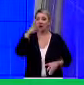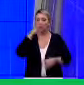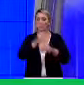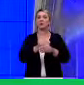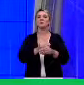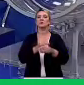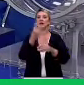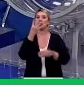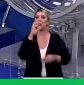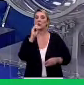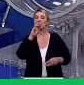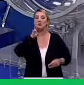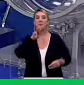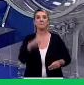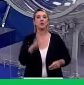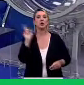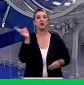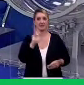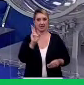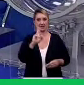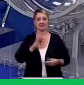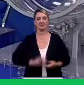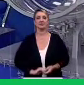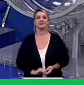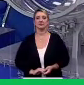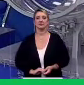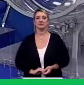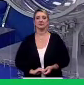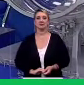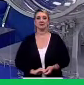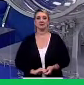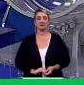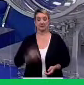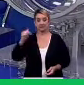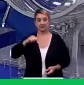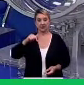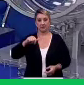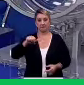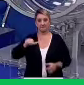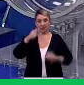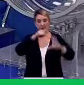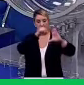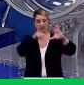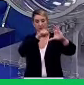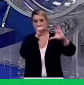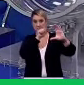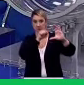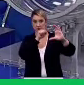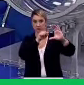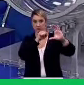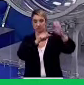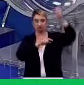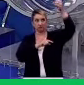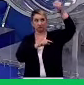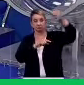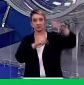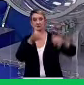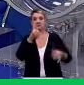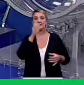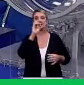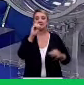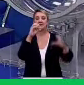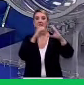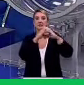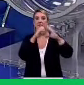acumulado em 40 milhões de reais. Nesse primeiro globo aqui, número 1, foram carregadas